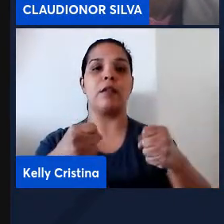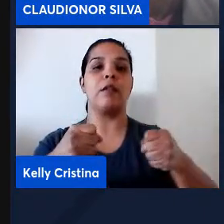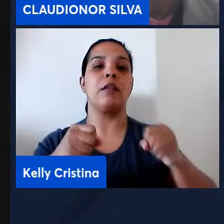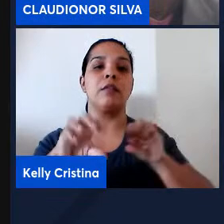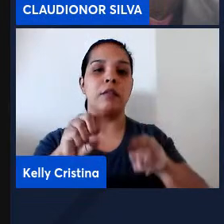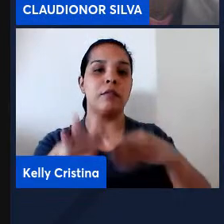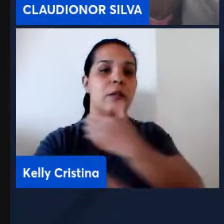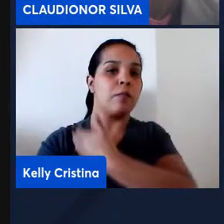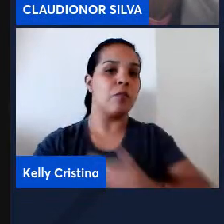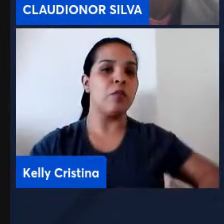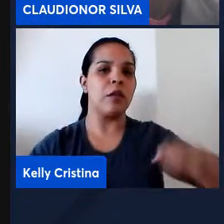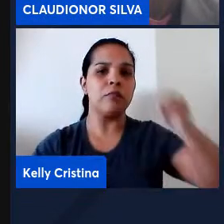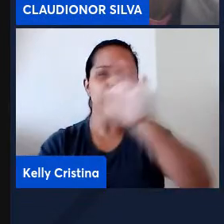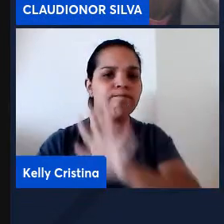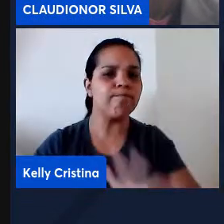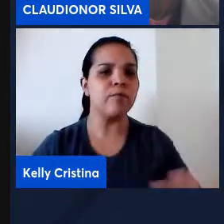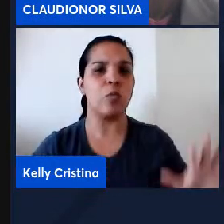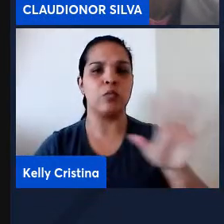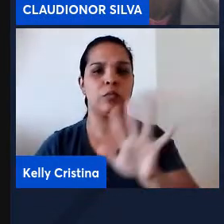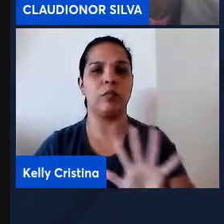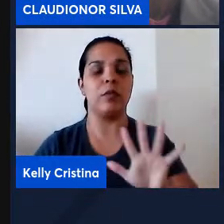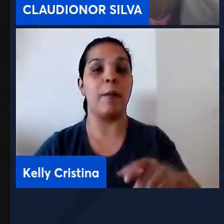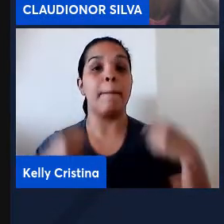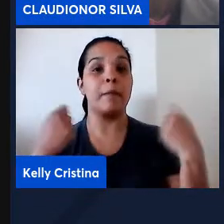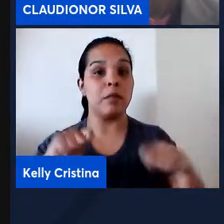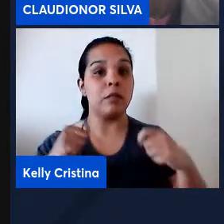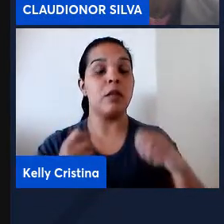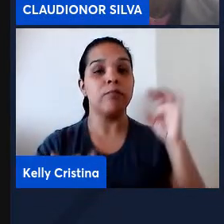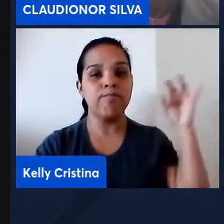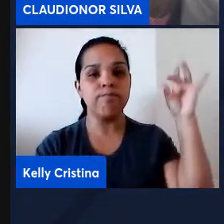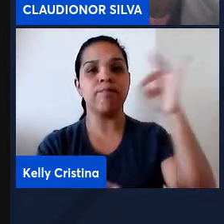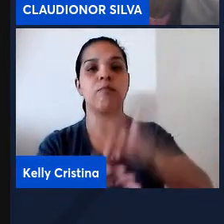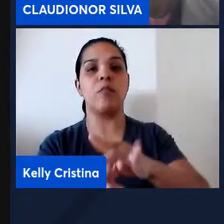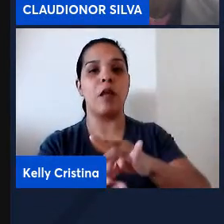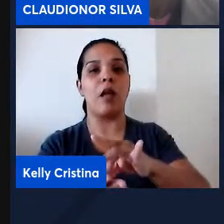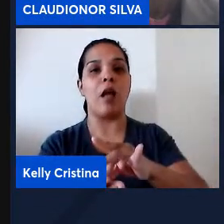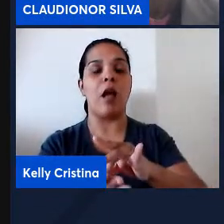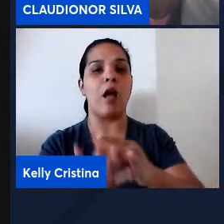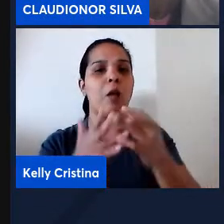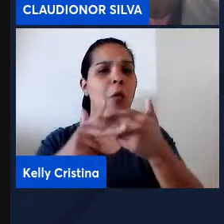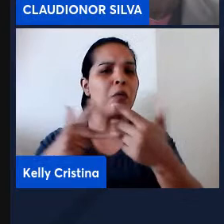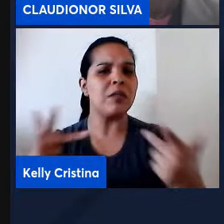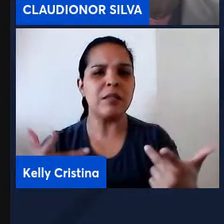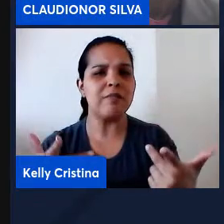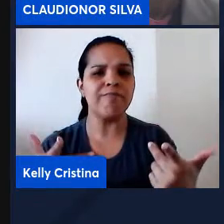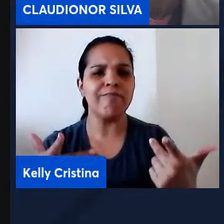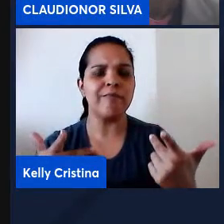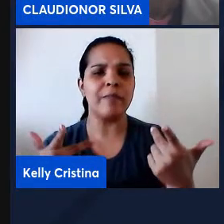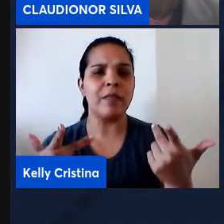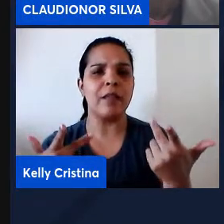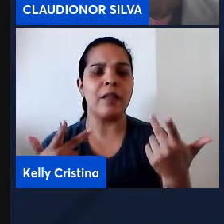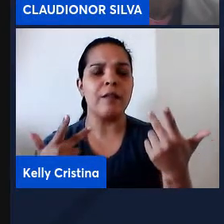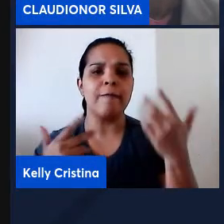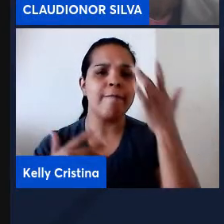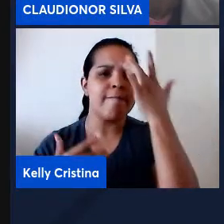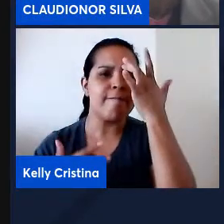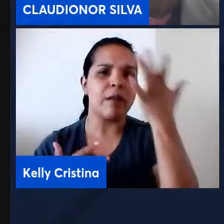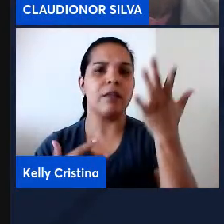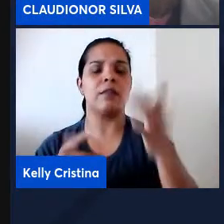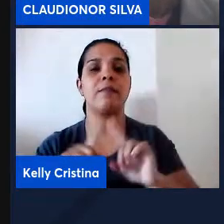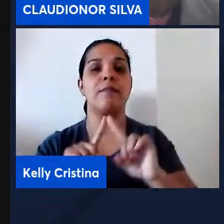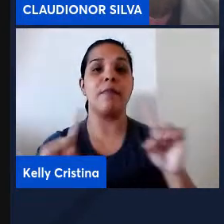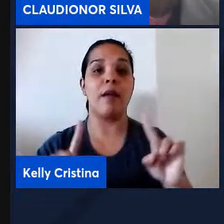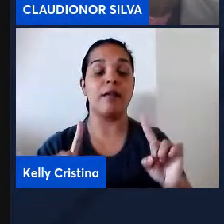níveis. Nós temos que reafirmar coisas óbvias, e essa